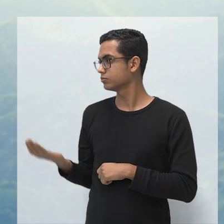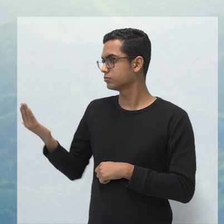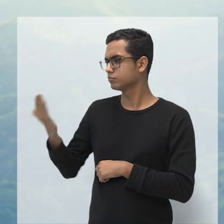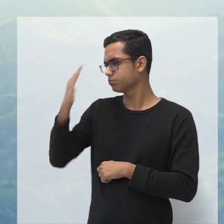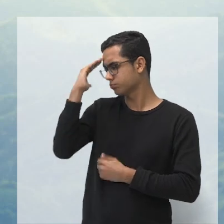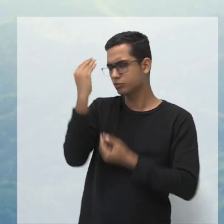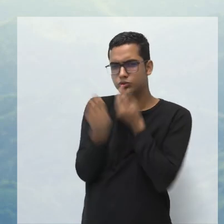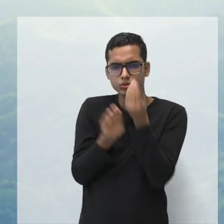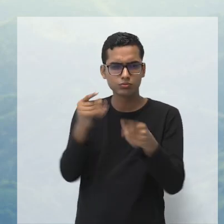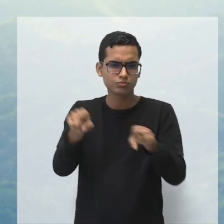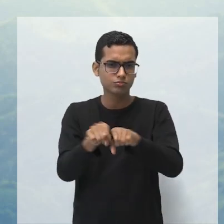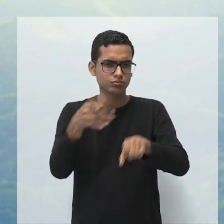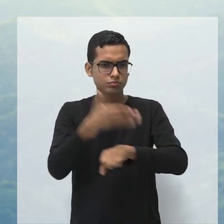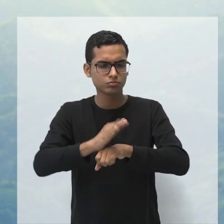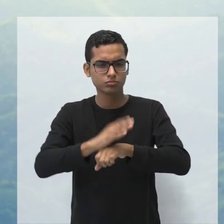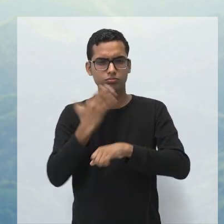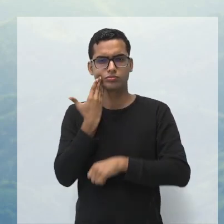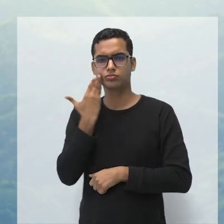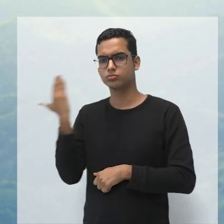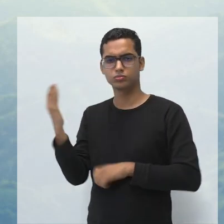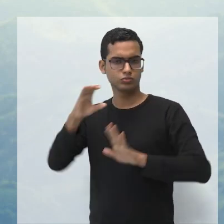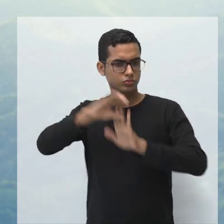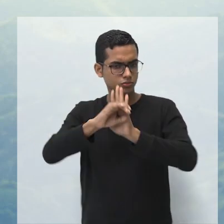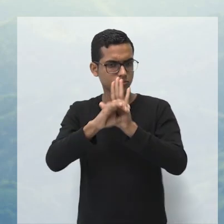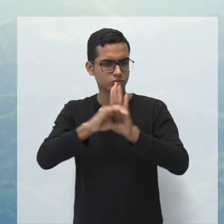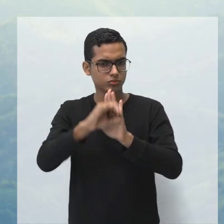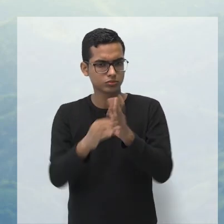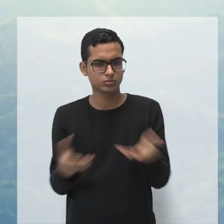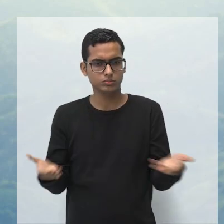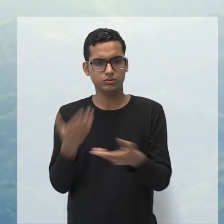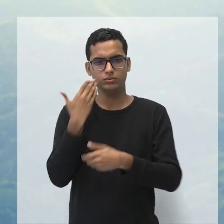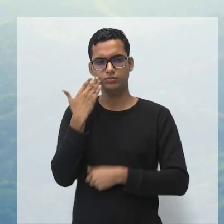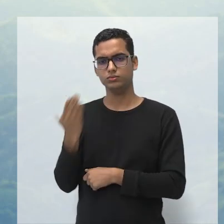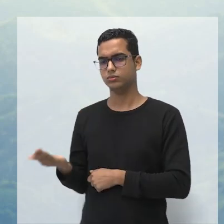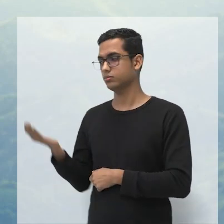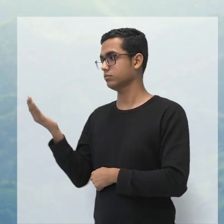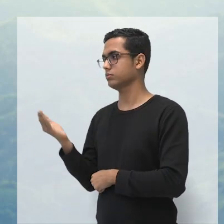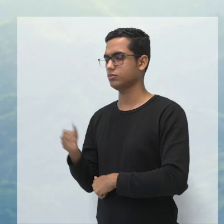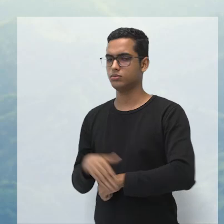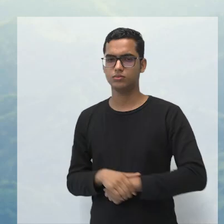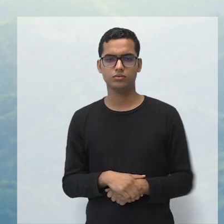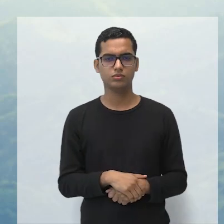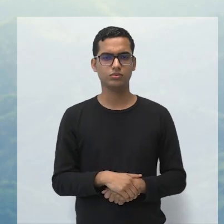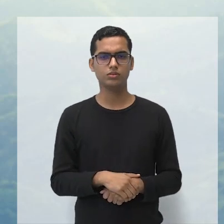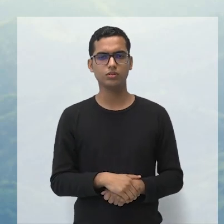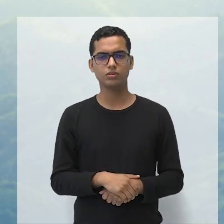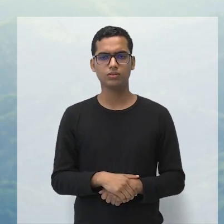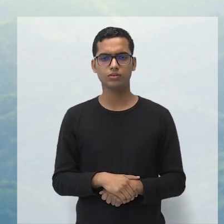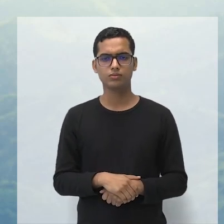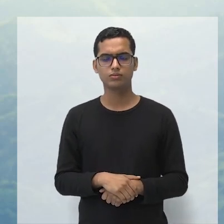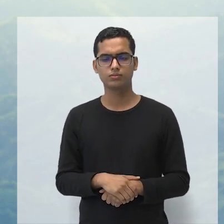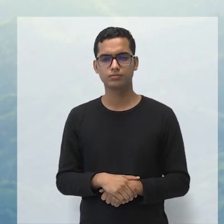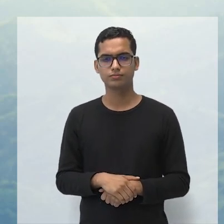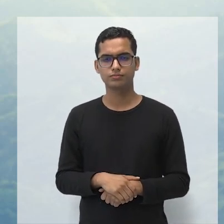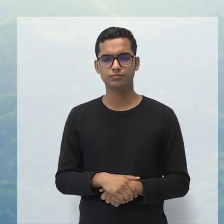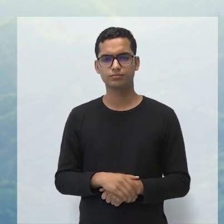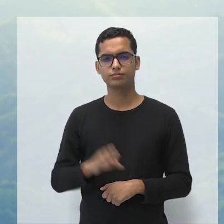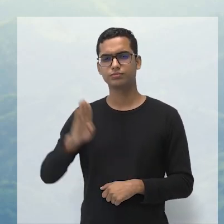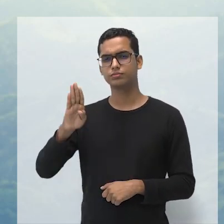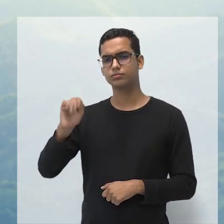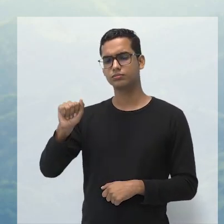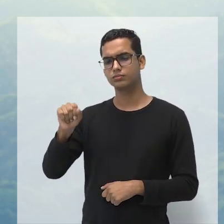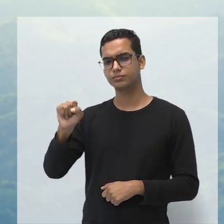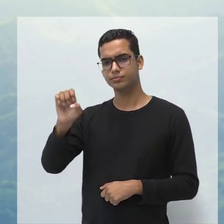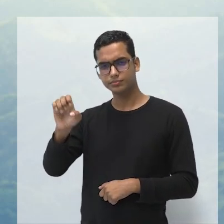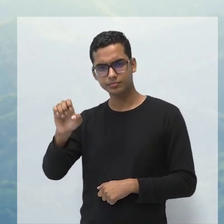melhor o que é essa prática, olha só, a definição aparece para a gente. A sigla base é a junção aí de